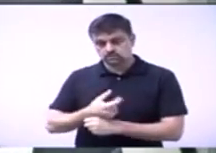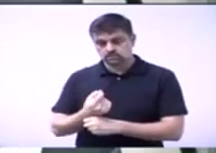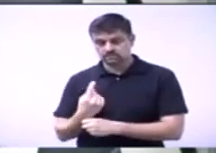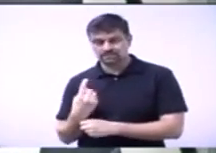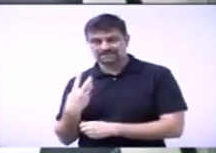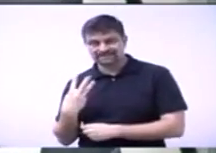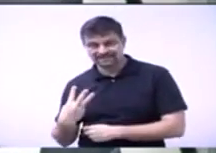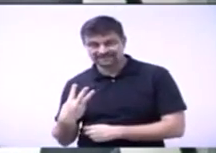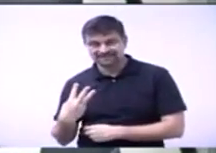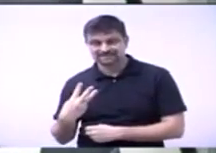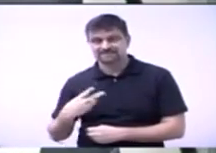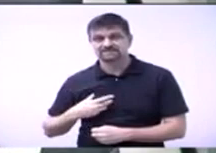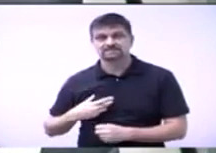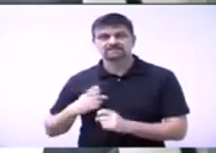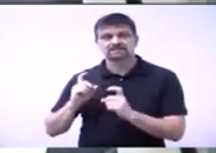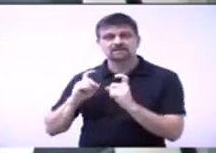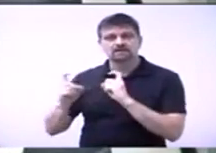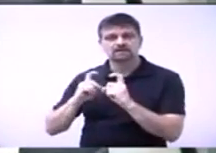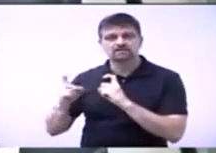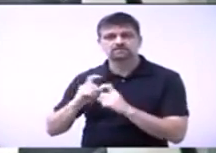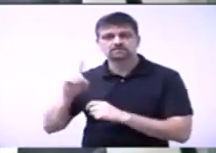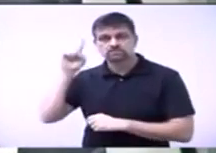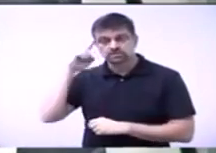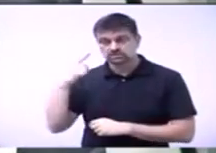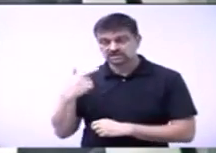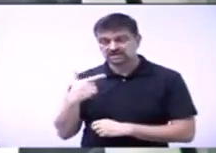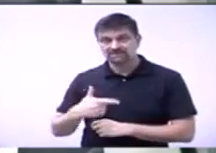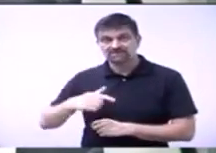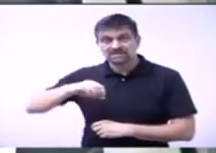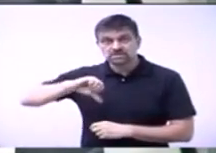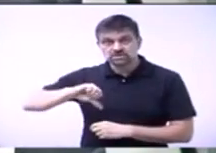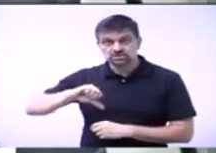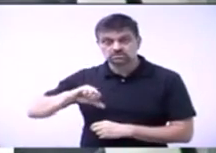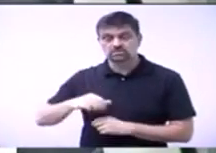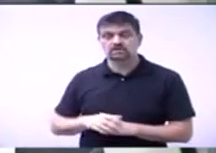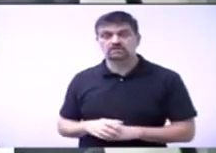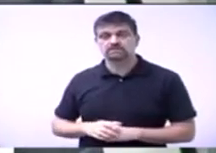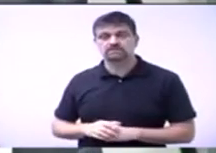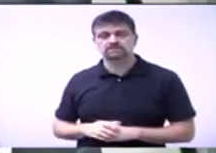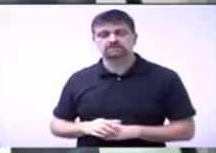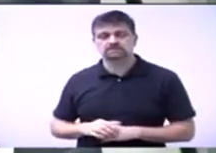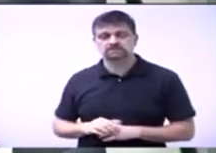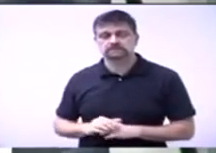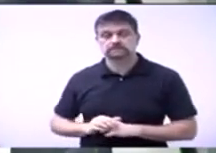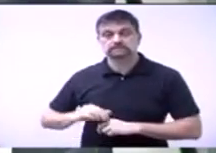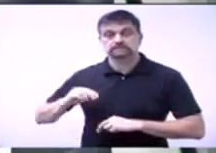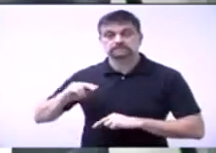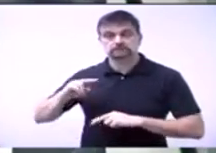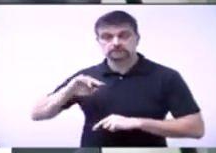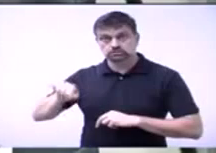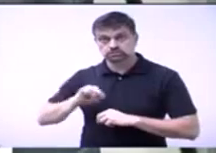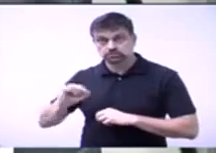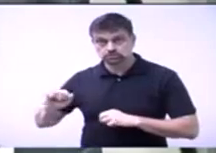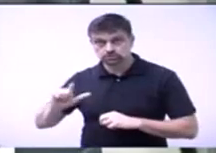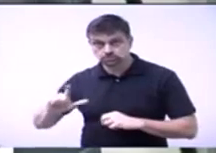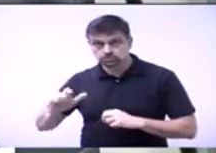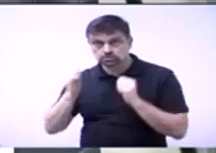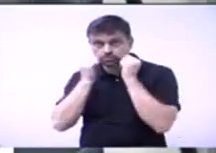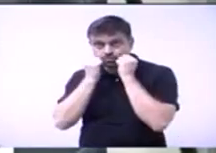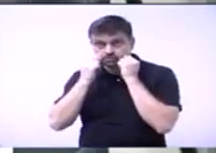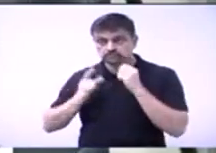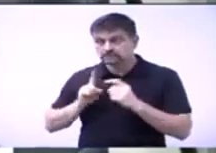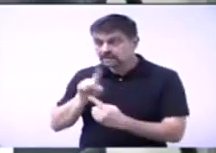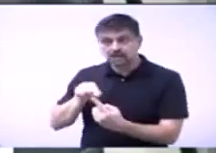mais especificamente na sessão do dia 29/7, que trata exatamente do objeto da lei que vem